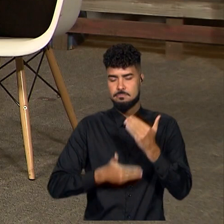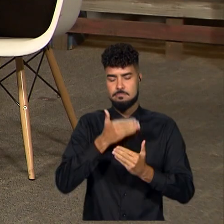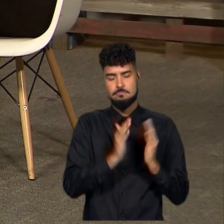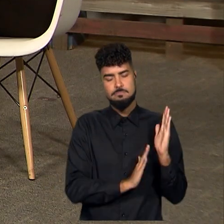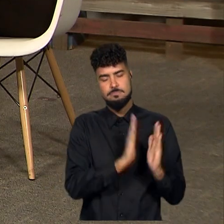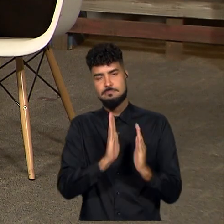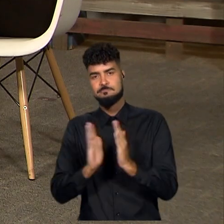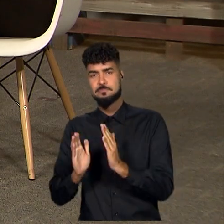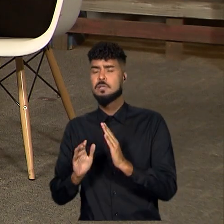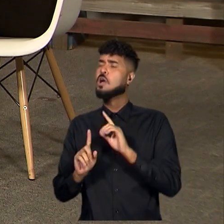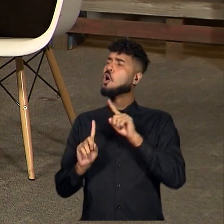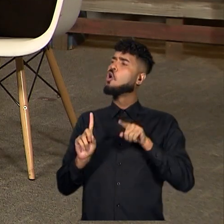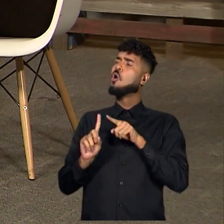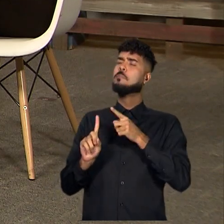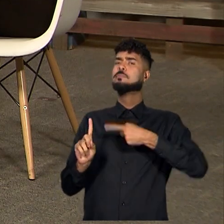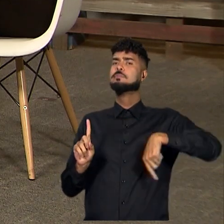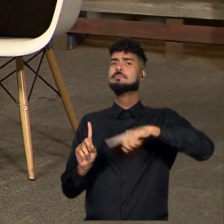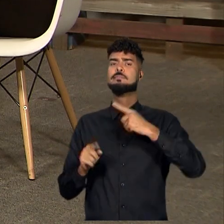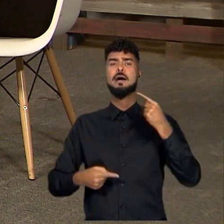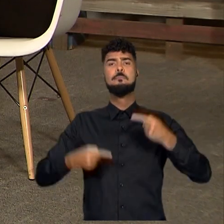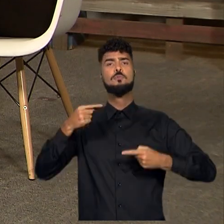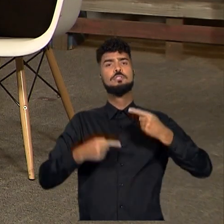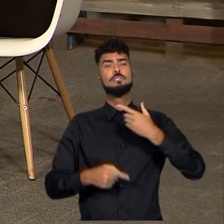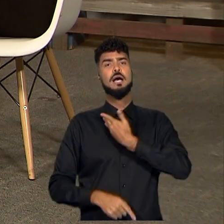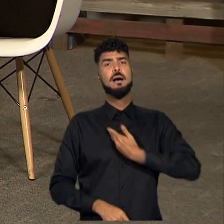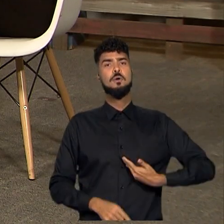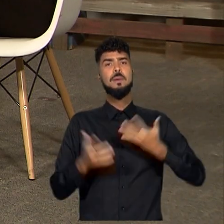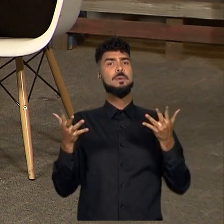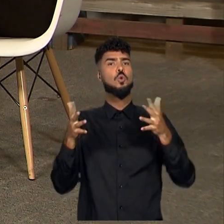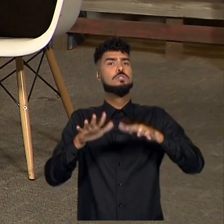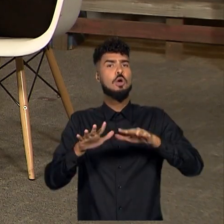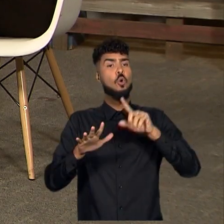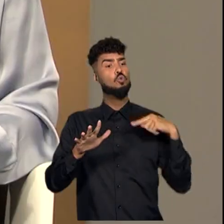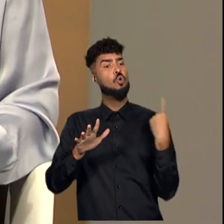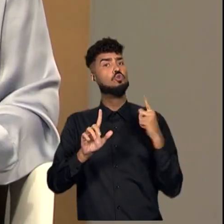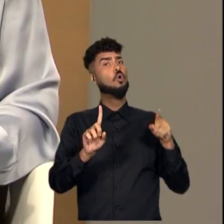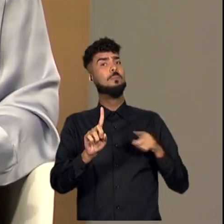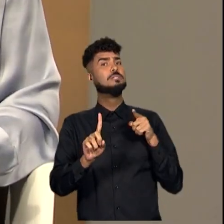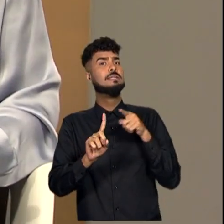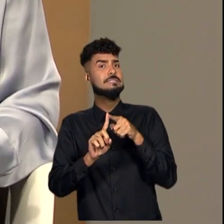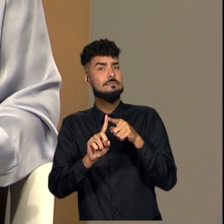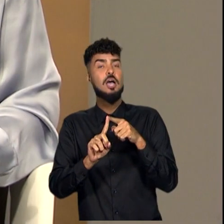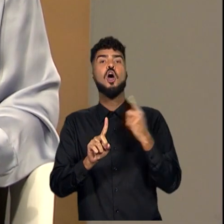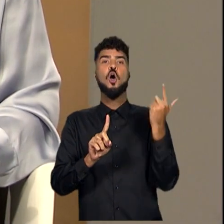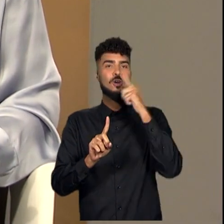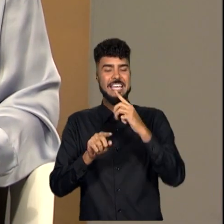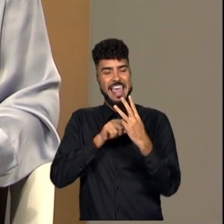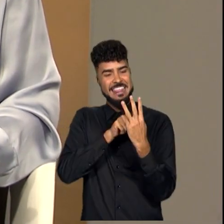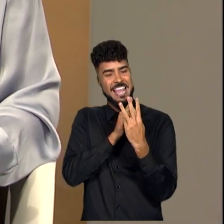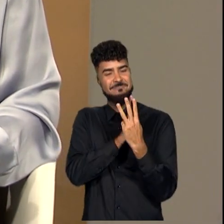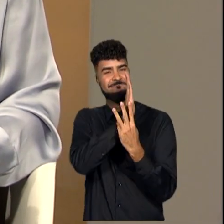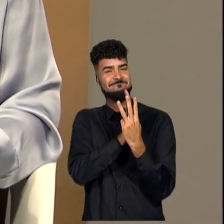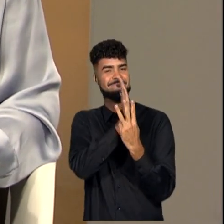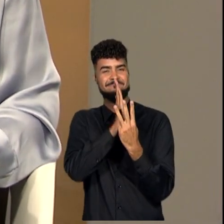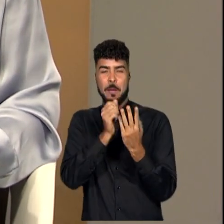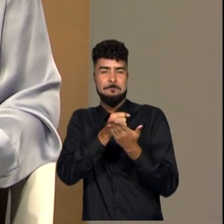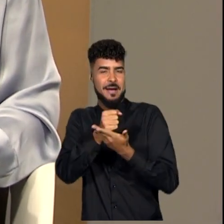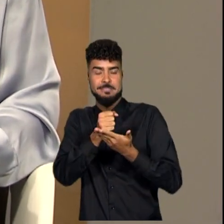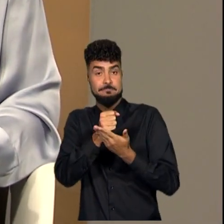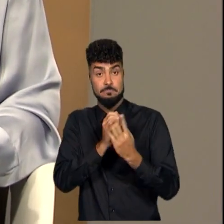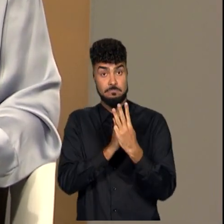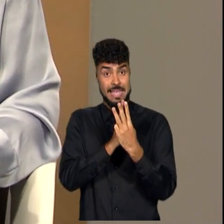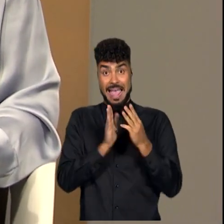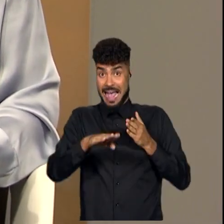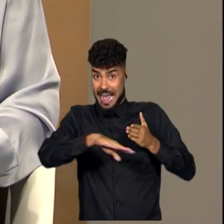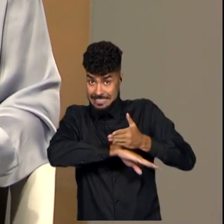nosso objetivo quando a gente pensa nas políticas públicas para a inclusão? Garantir os nossos 3 pilares, né? O acesso,